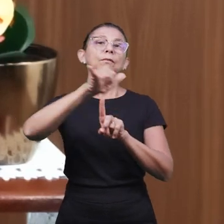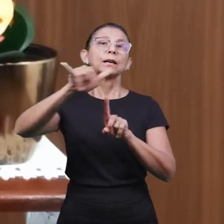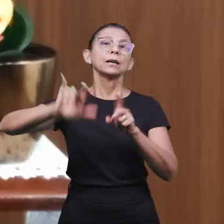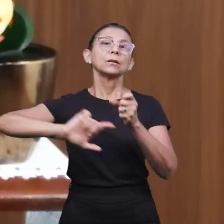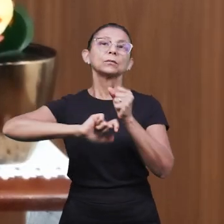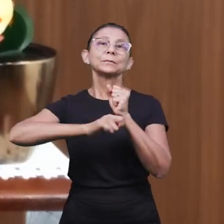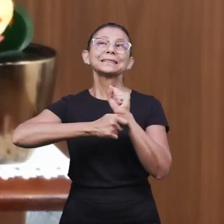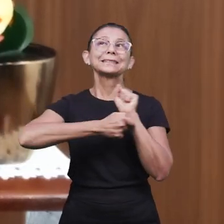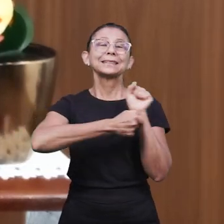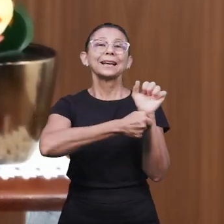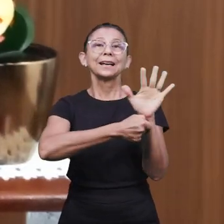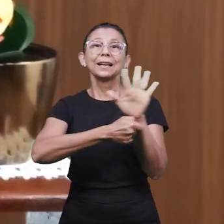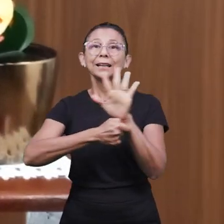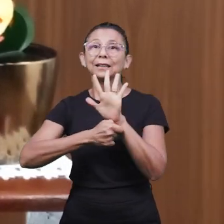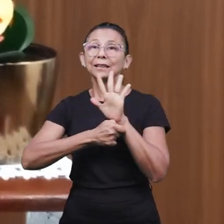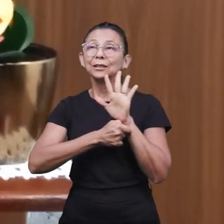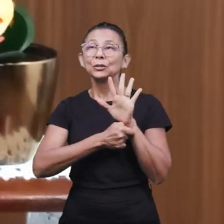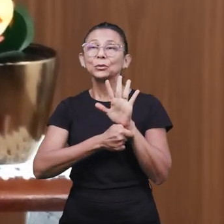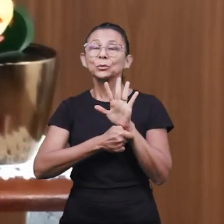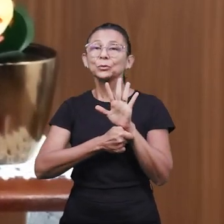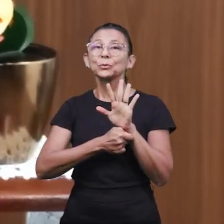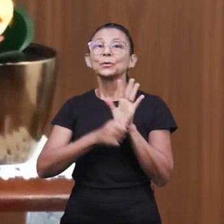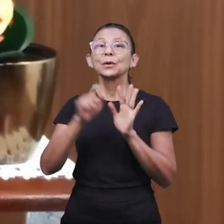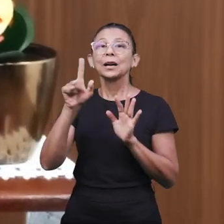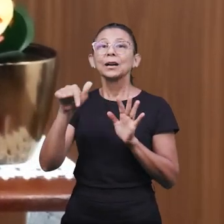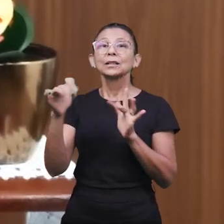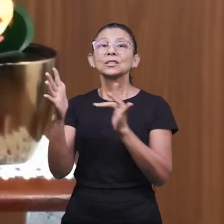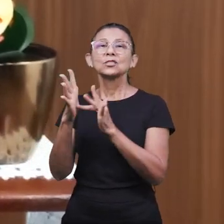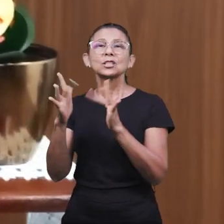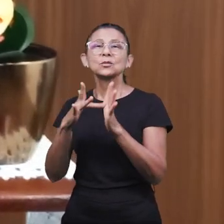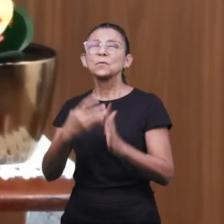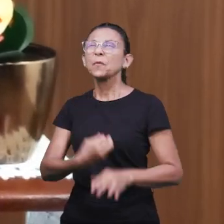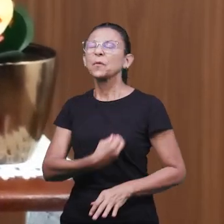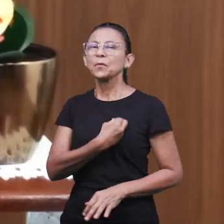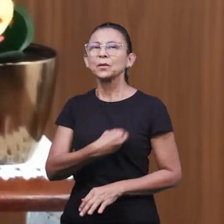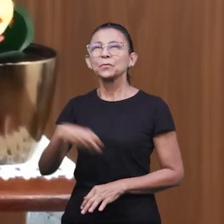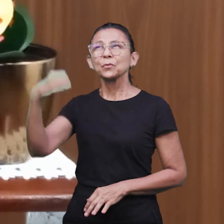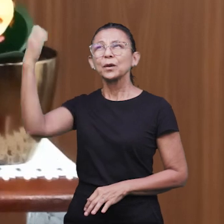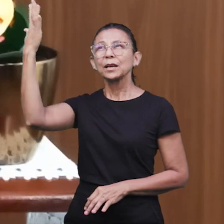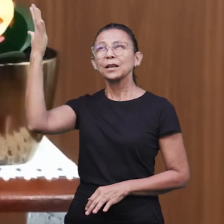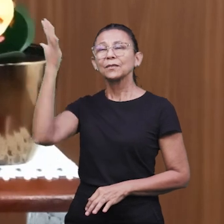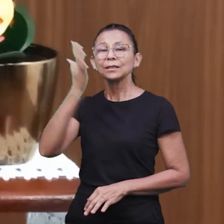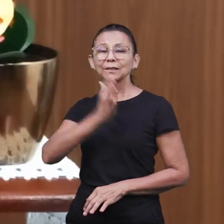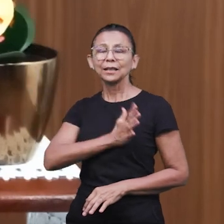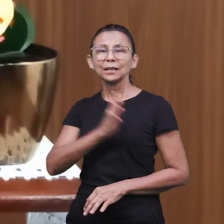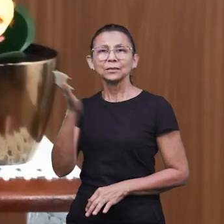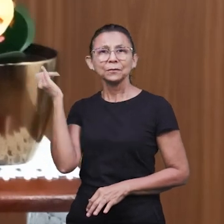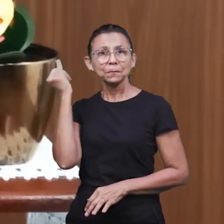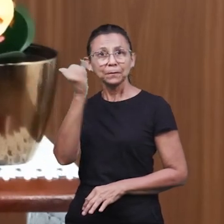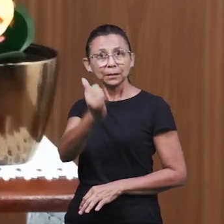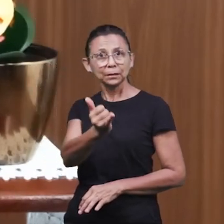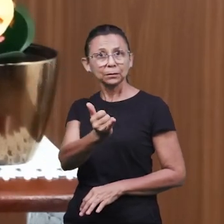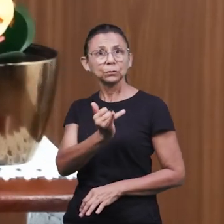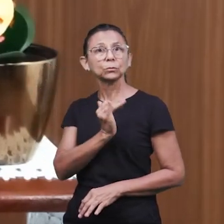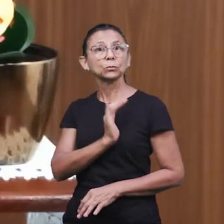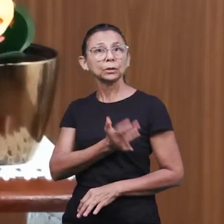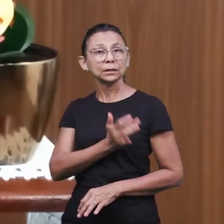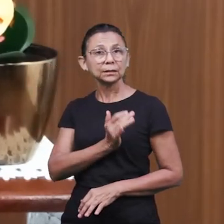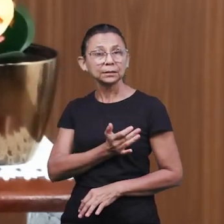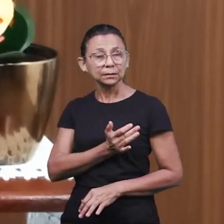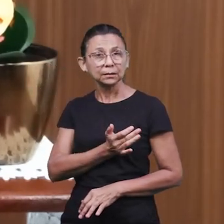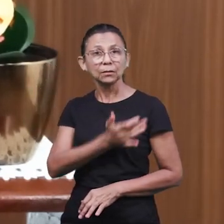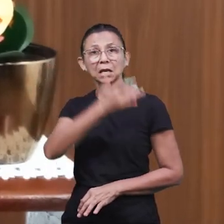o mistério revelado, ou seja, é Jesus vivo e revelado ao coração do homem. E aqueles que não